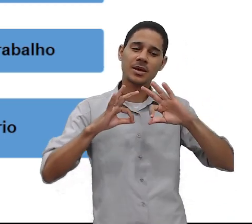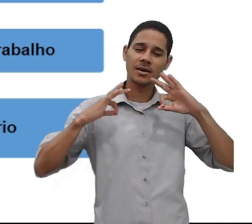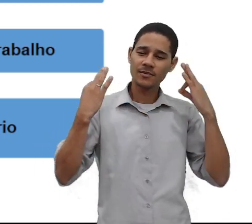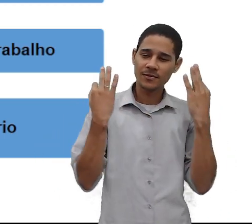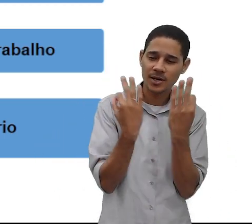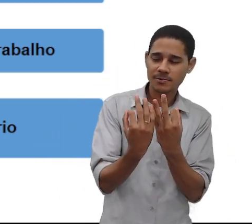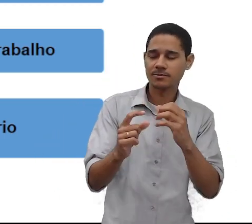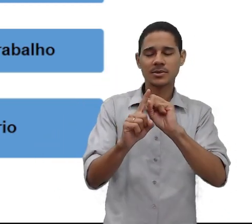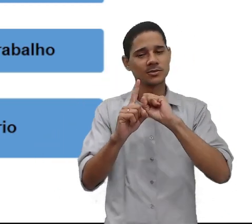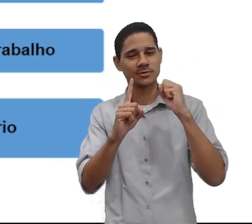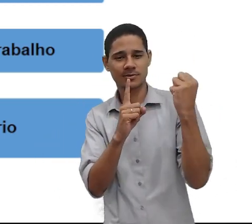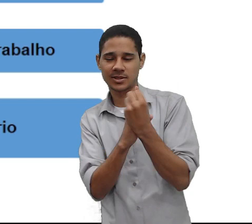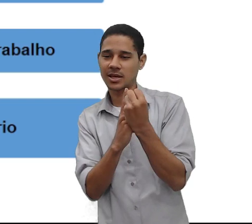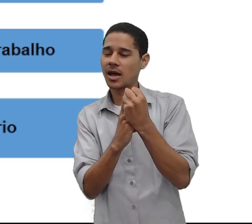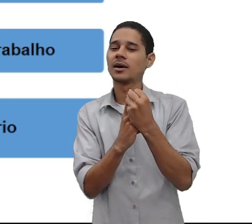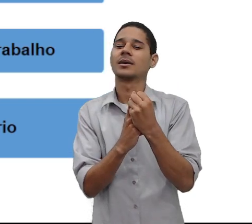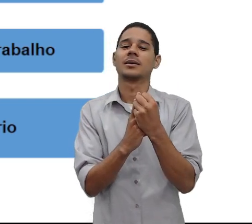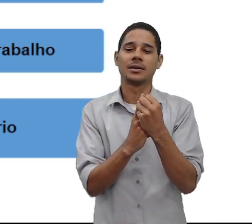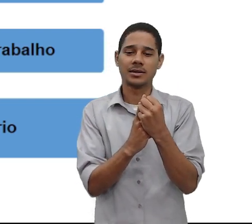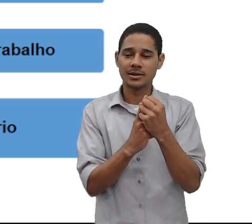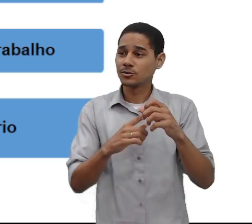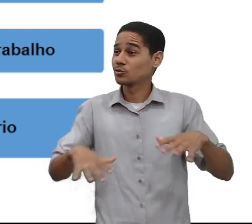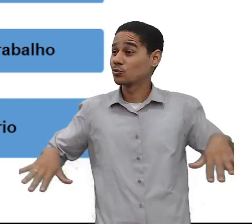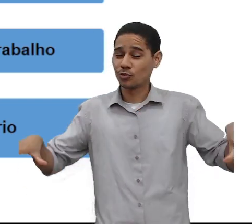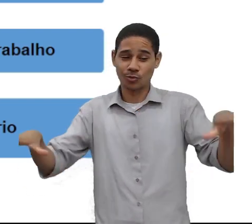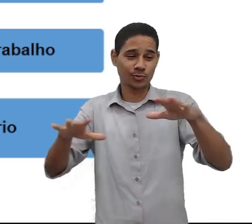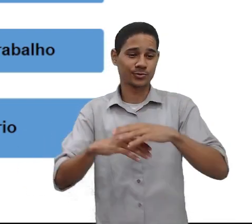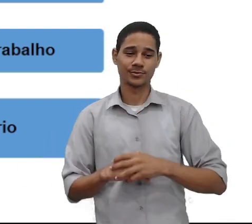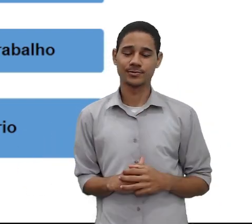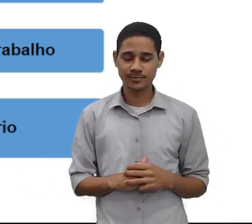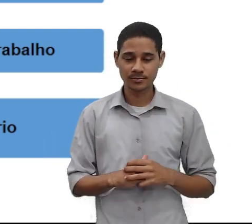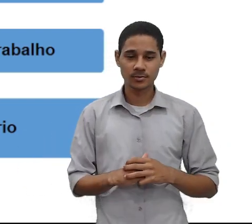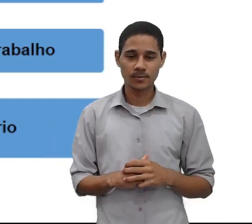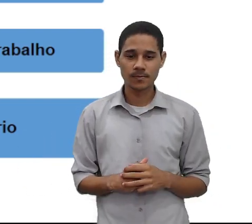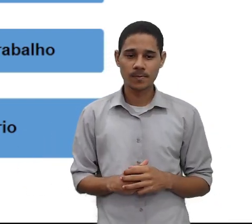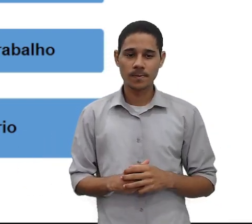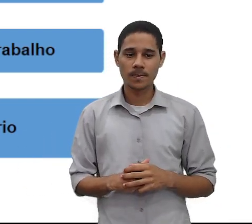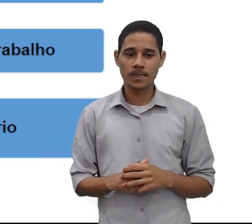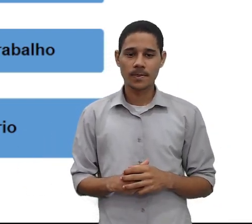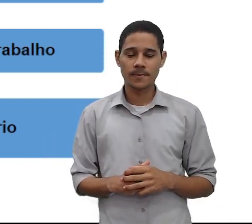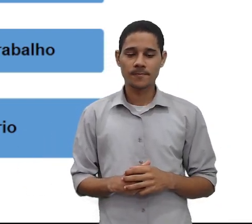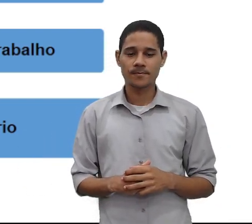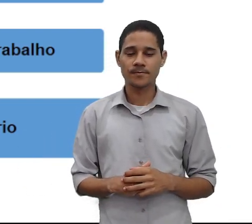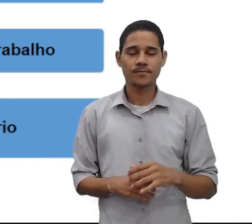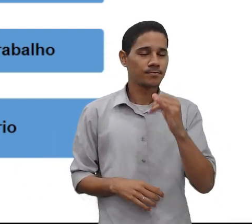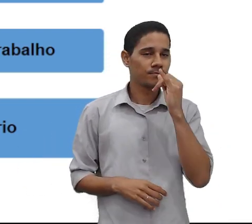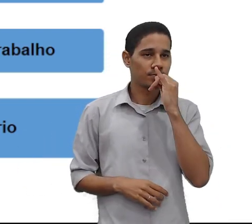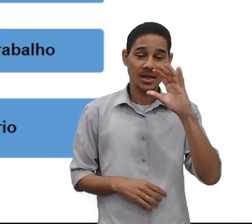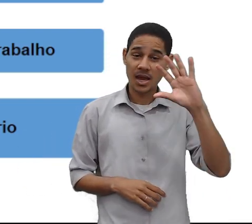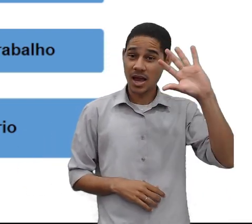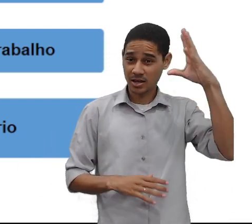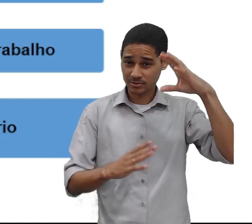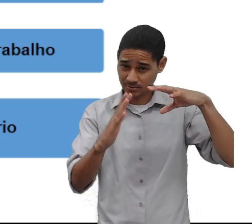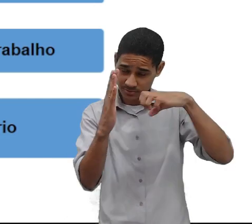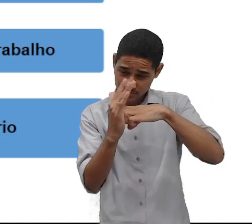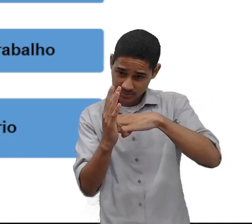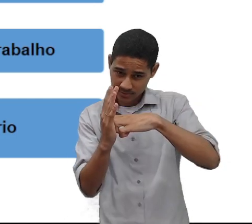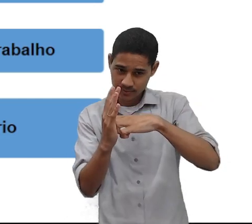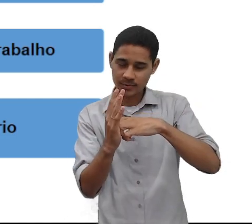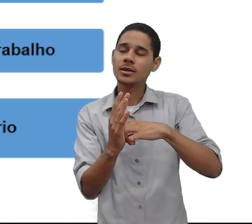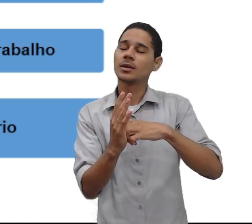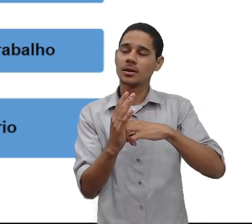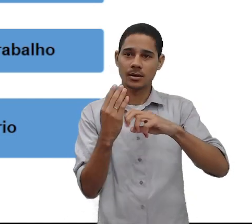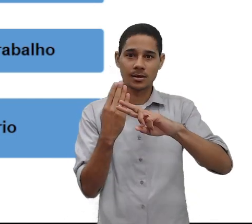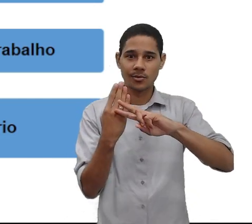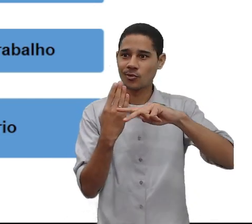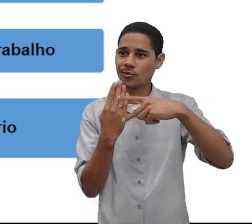à sociedade, enfim, à nação. Então, um acidente, pode causar consequências